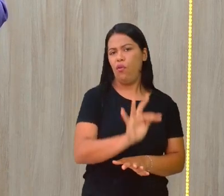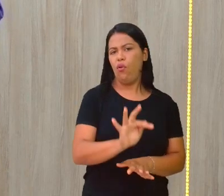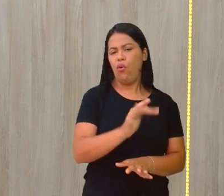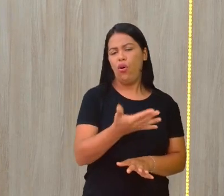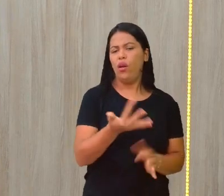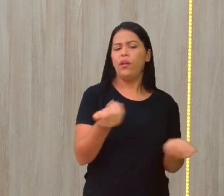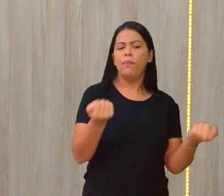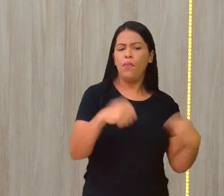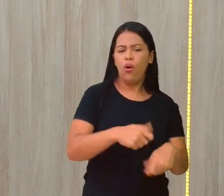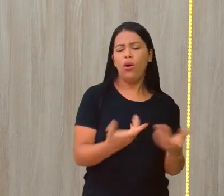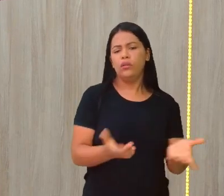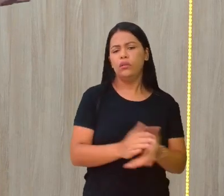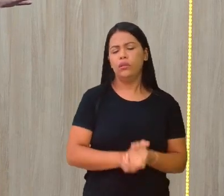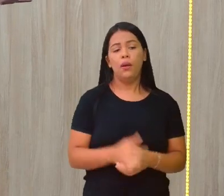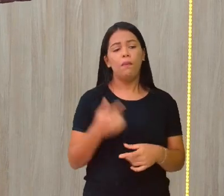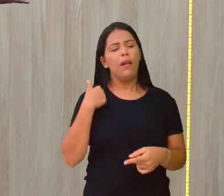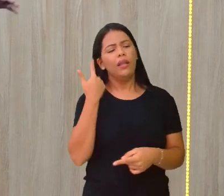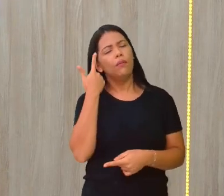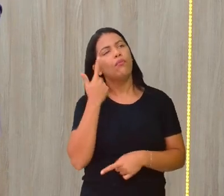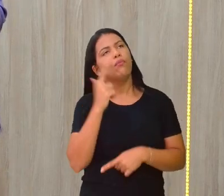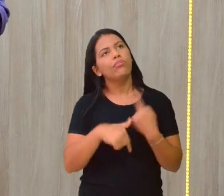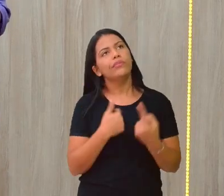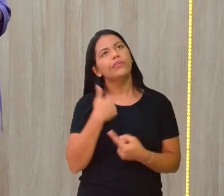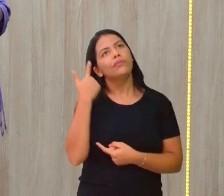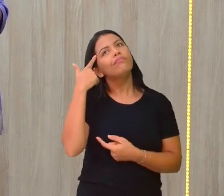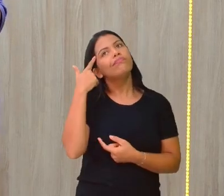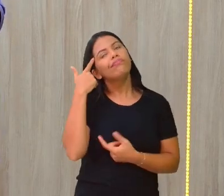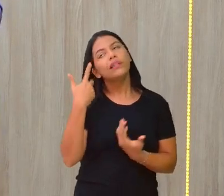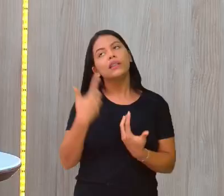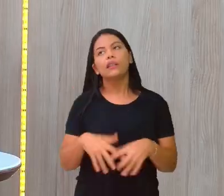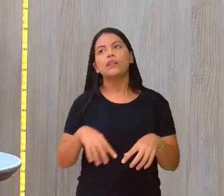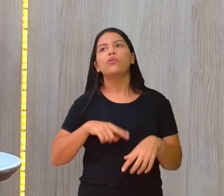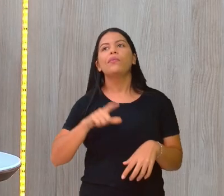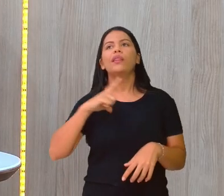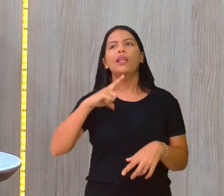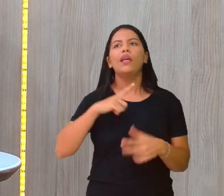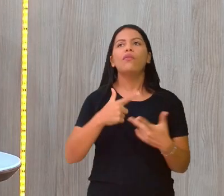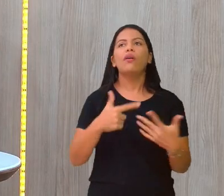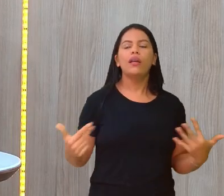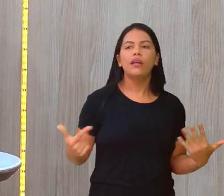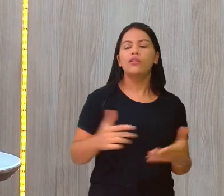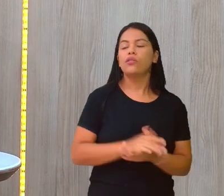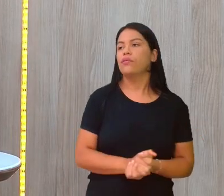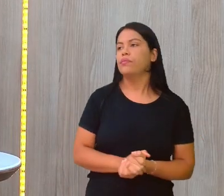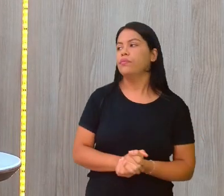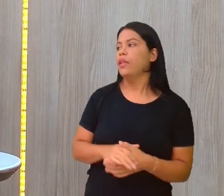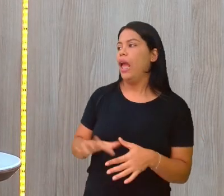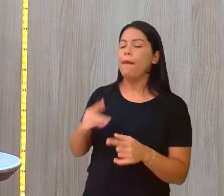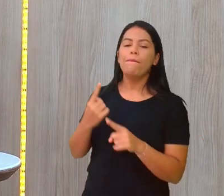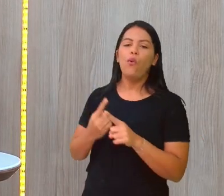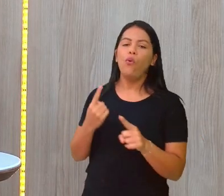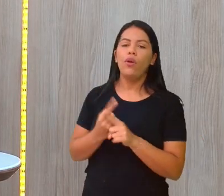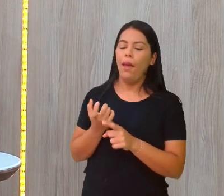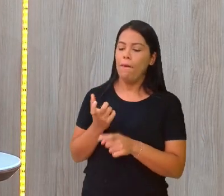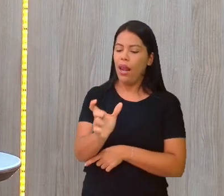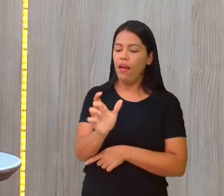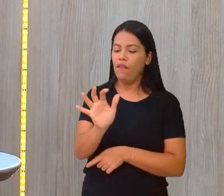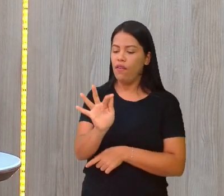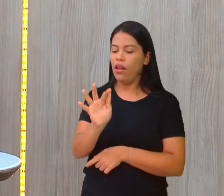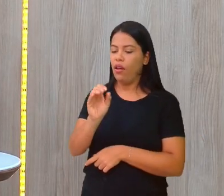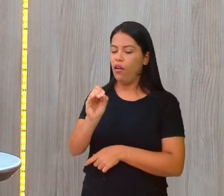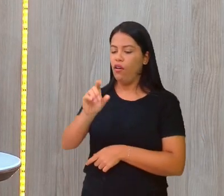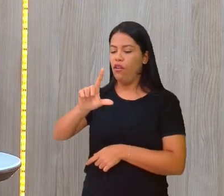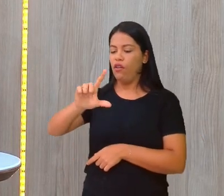uma coisa racional nessa troca. É a questão a palavra folclore, ela tem